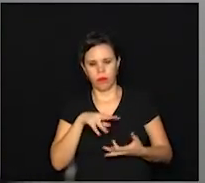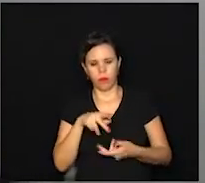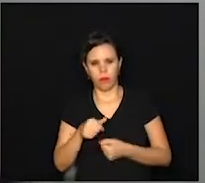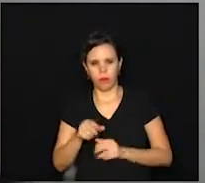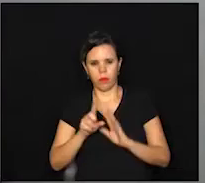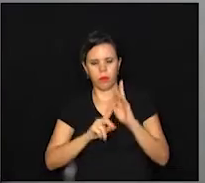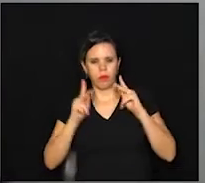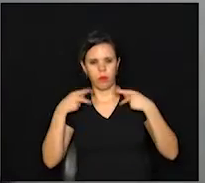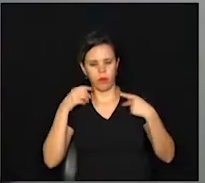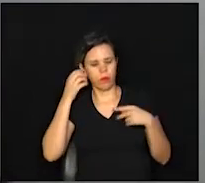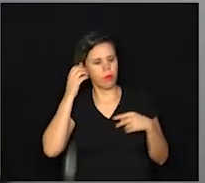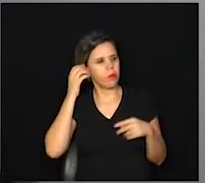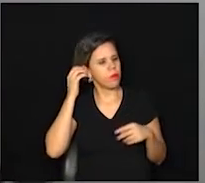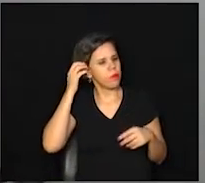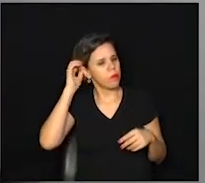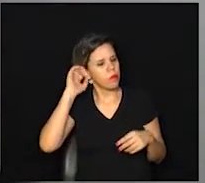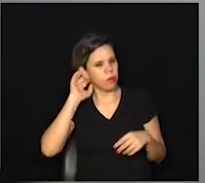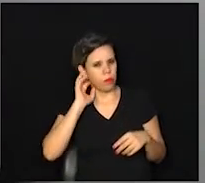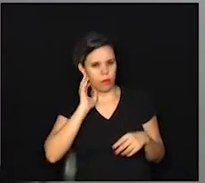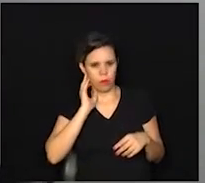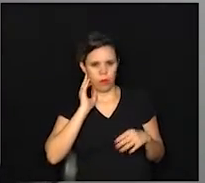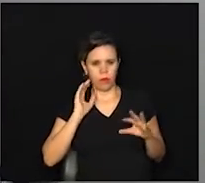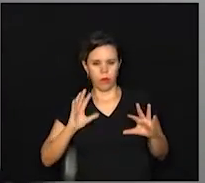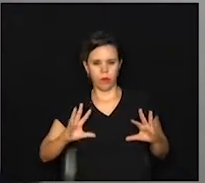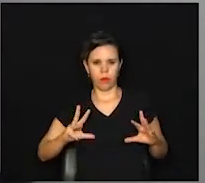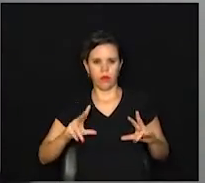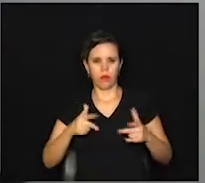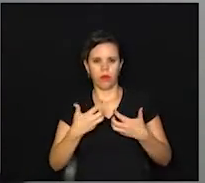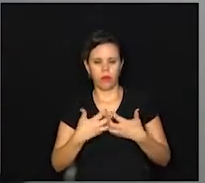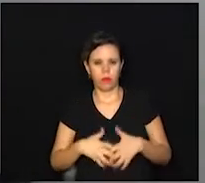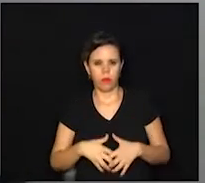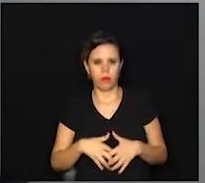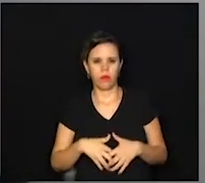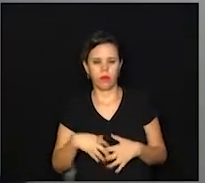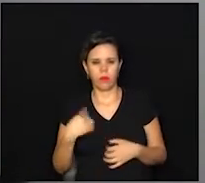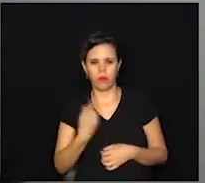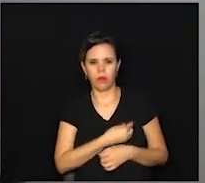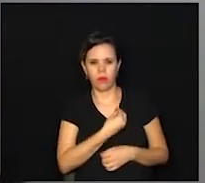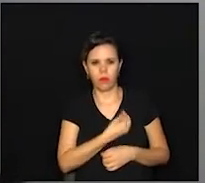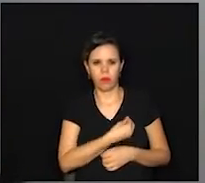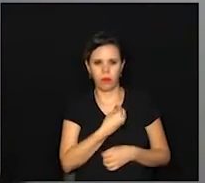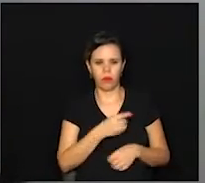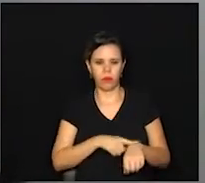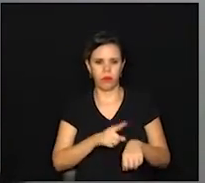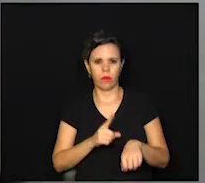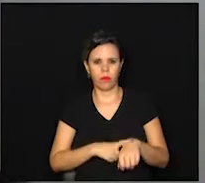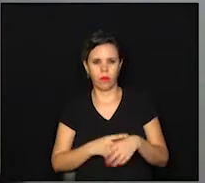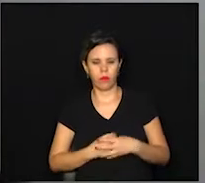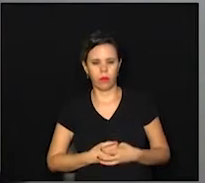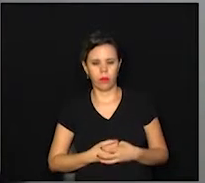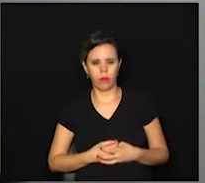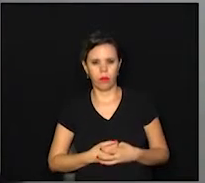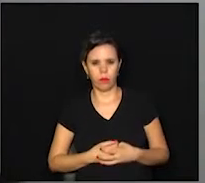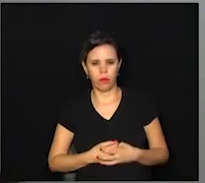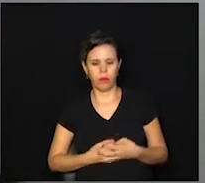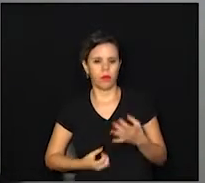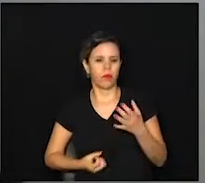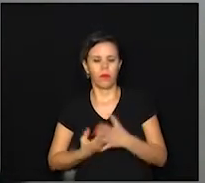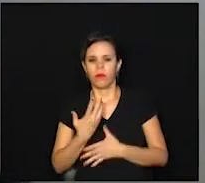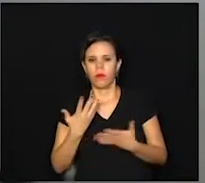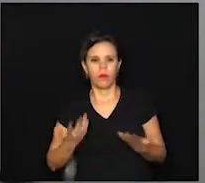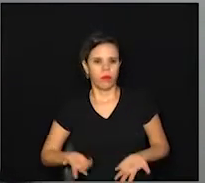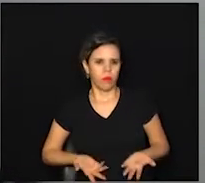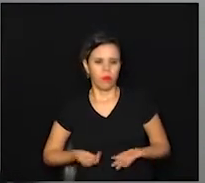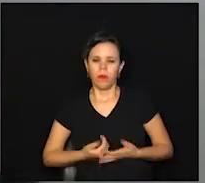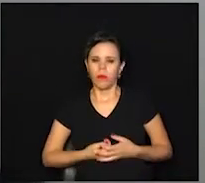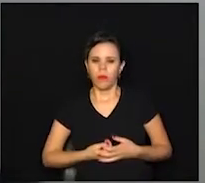direitos humanos, e todas as consequências terríveis que nós estamos vivendo nesse momento, por mais que isso aconteça, né,